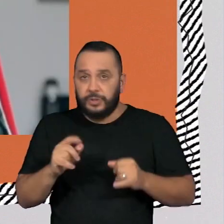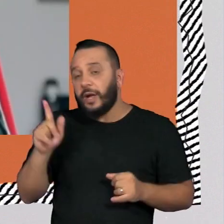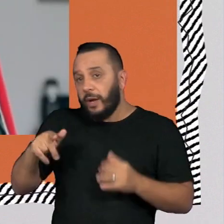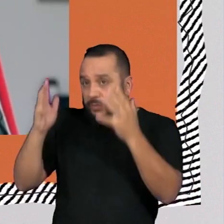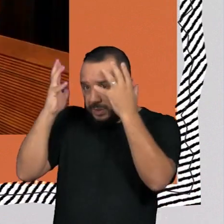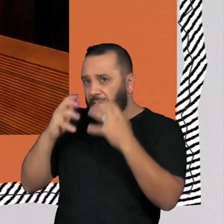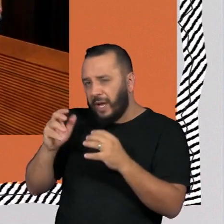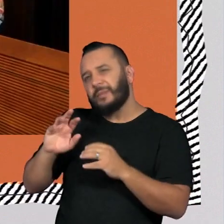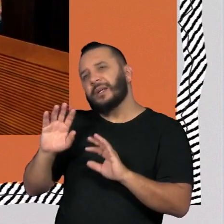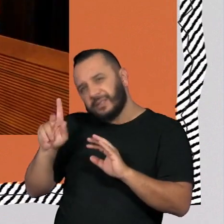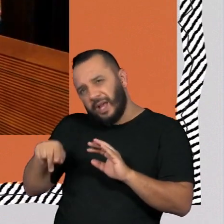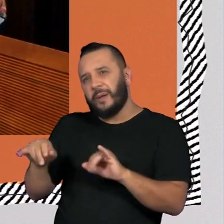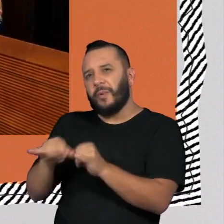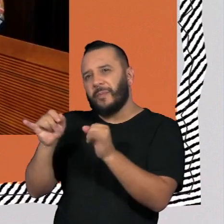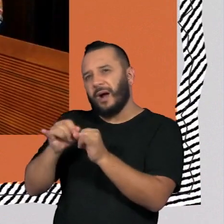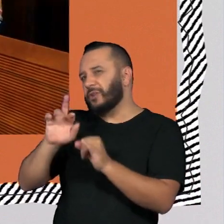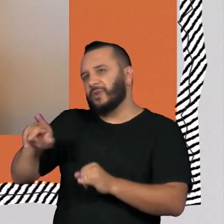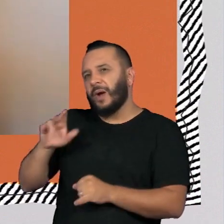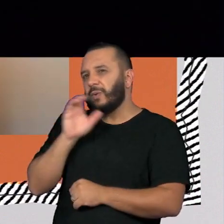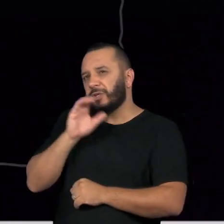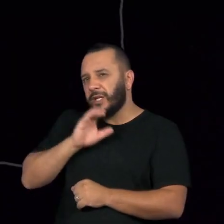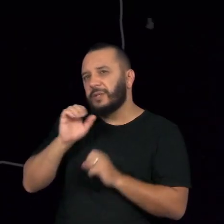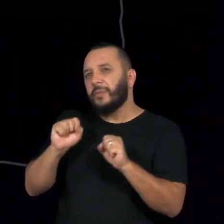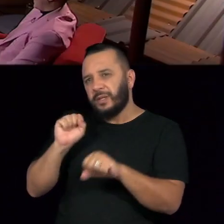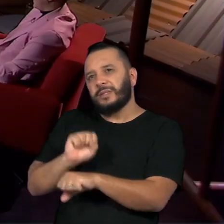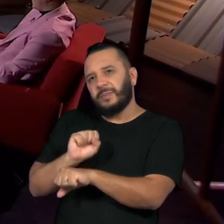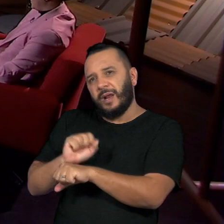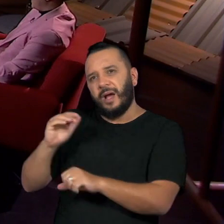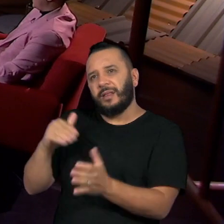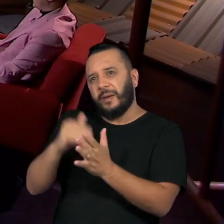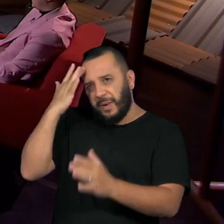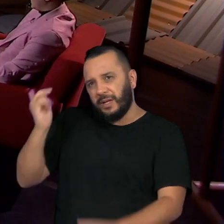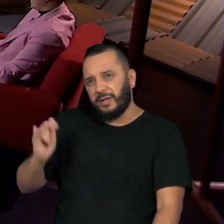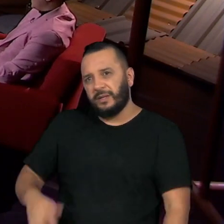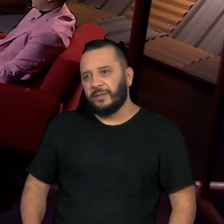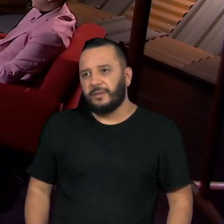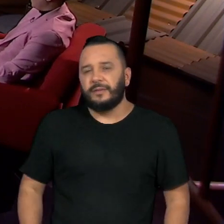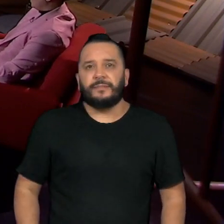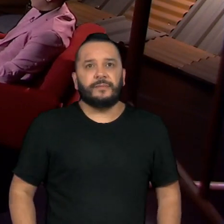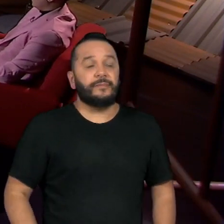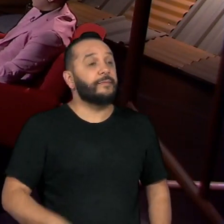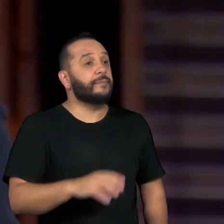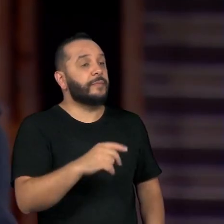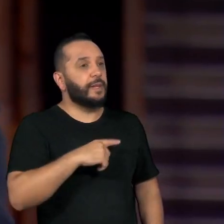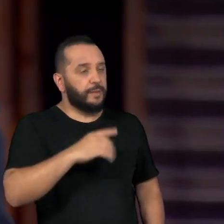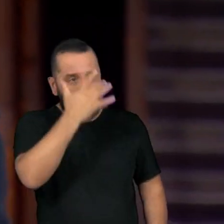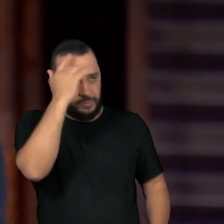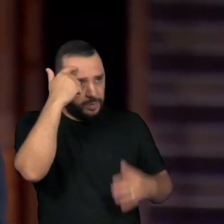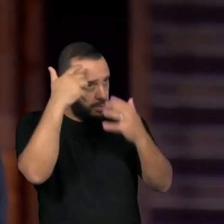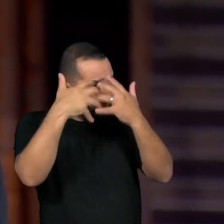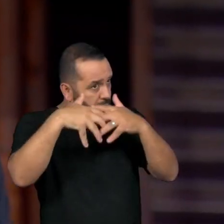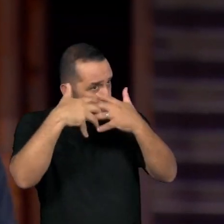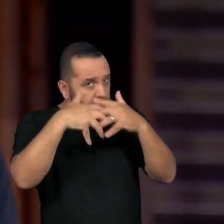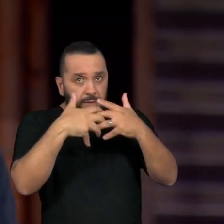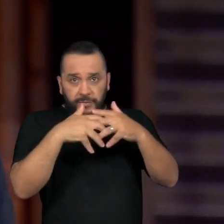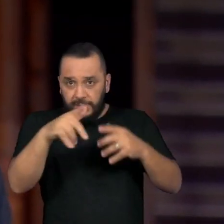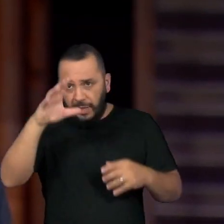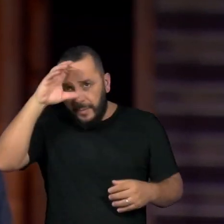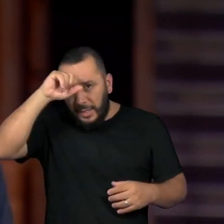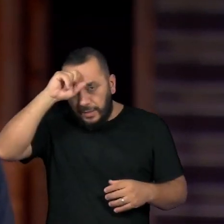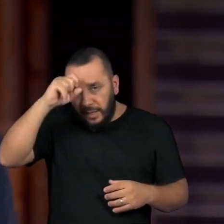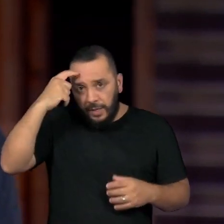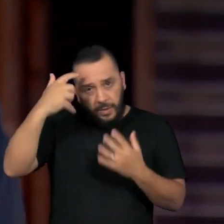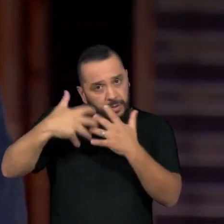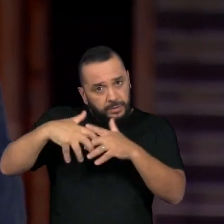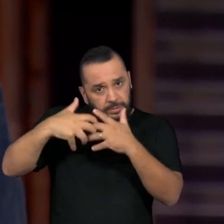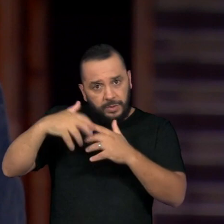bem sério, mas não é um sério urgente, é um sério que pode esperar até amanhã. A gente aprendeu muito, né? Neurotípicos. Vocês aprenderam como é que funciona a